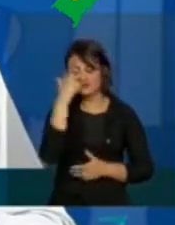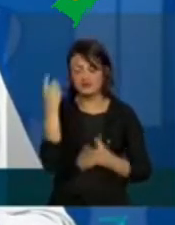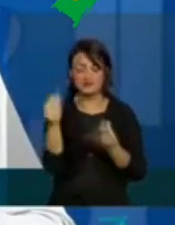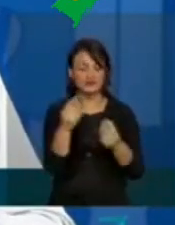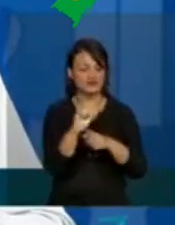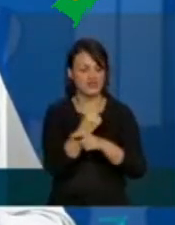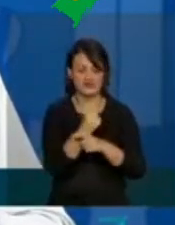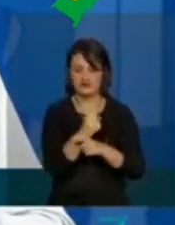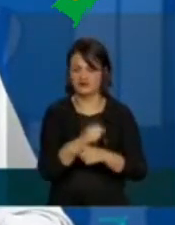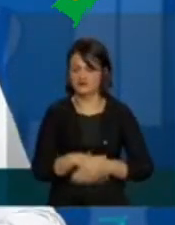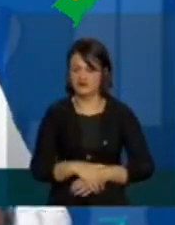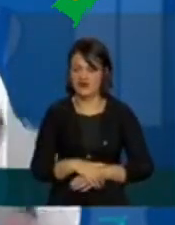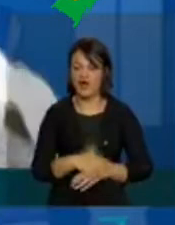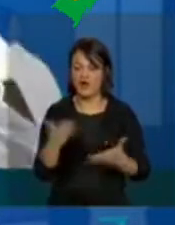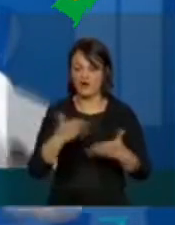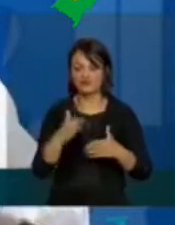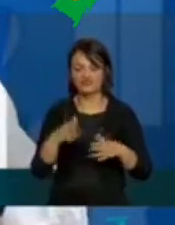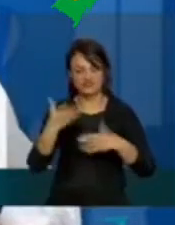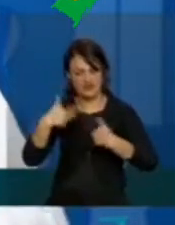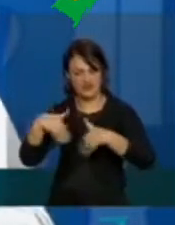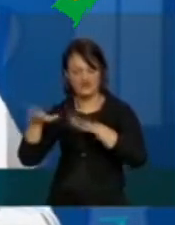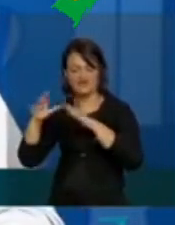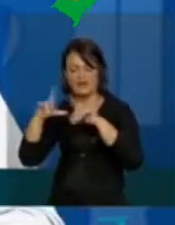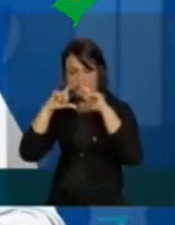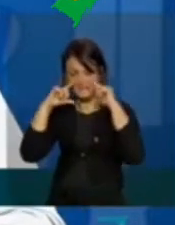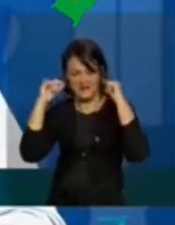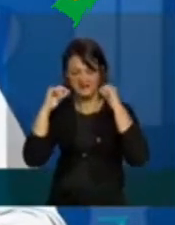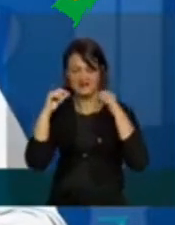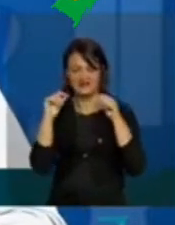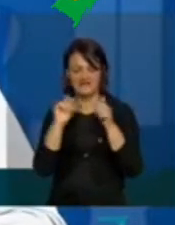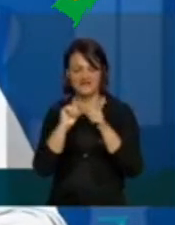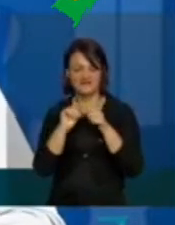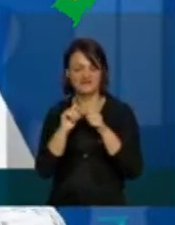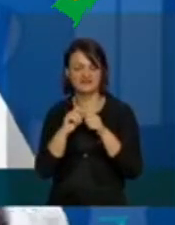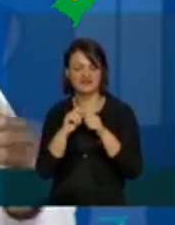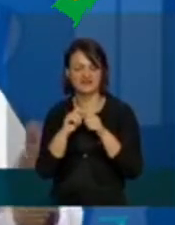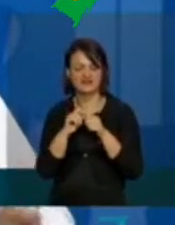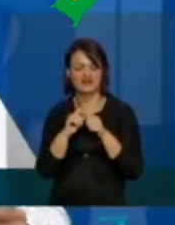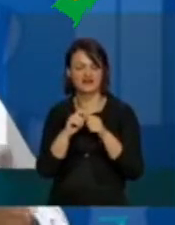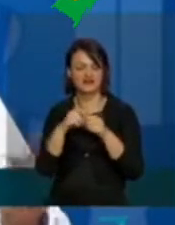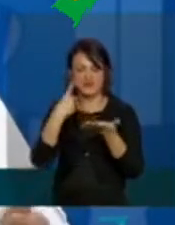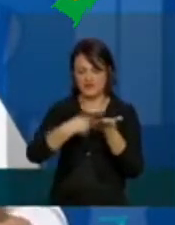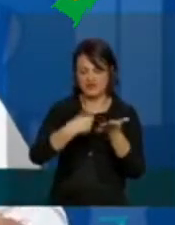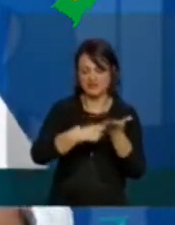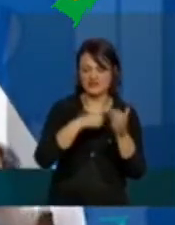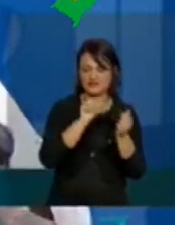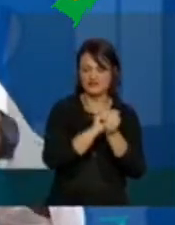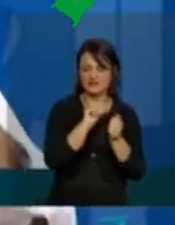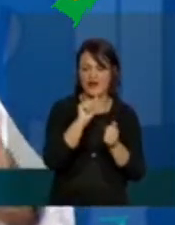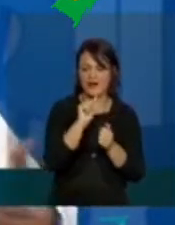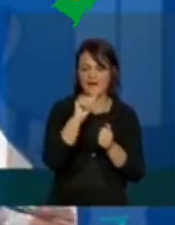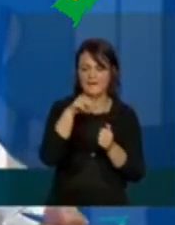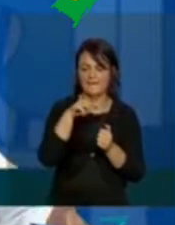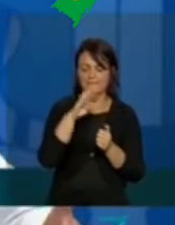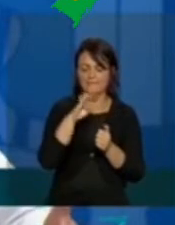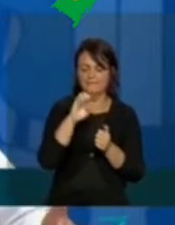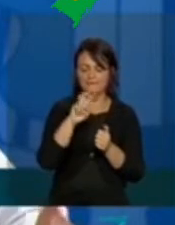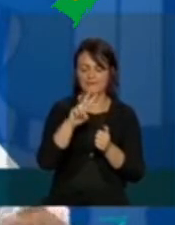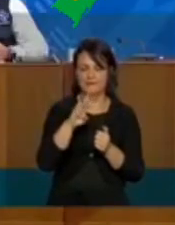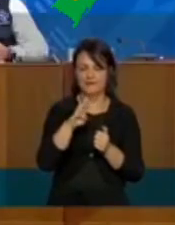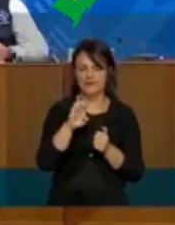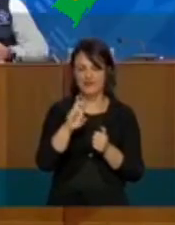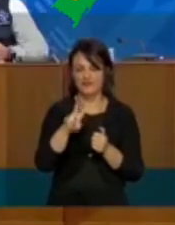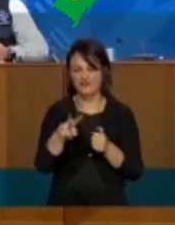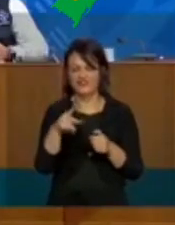estresse. Hoje a gente vai mandar máscaras, aquelas Face Shield, aquela parceria com a Ambev, 3 milhões, não é isso,